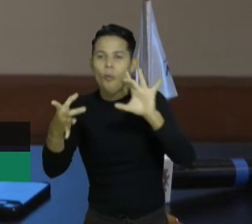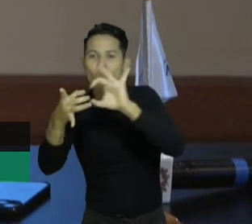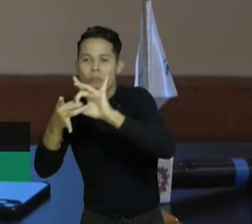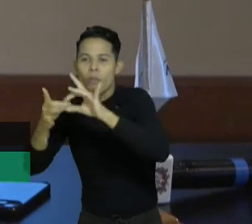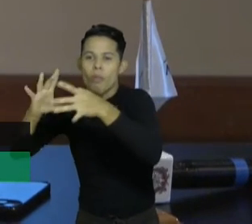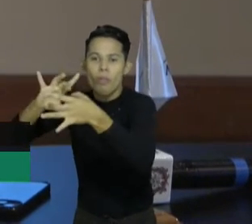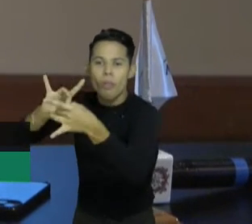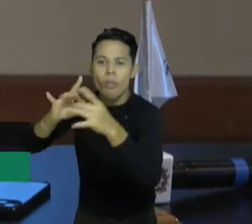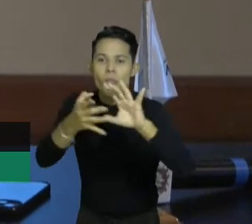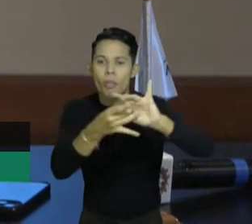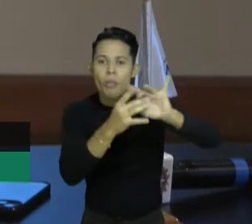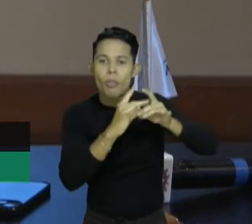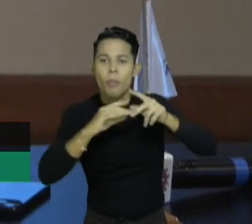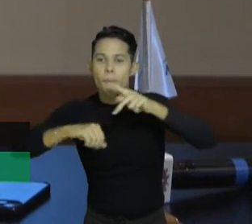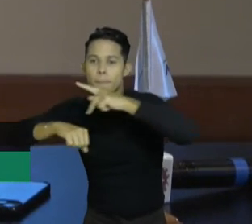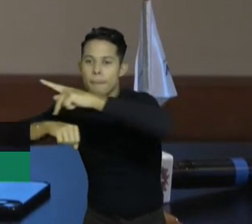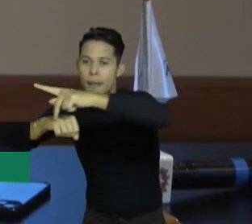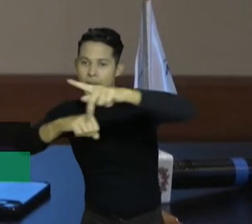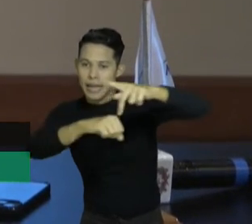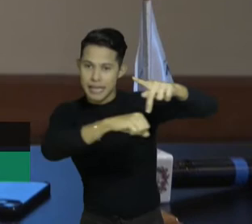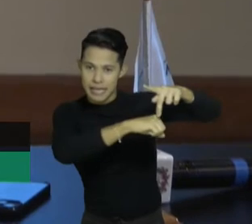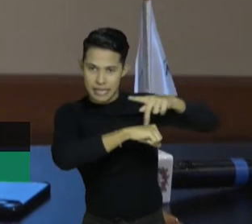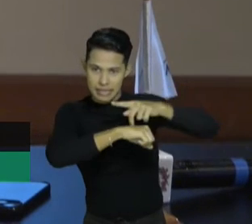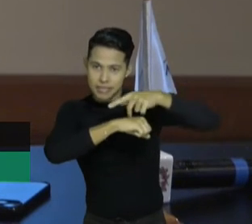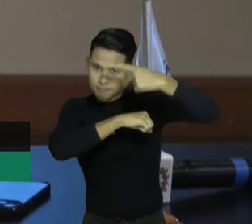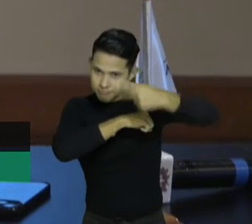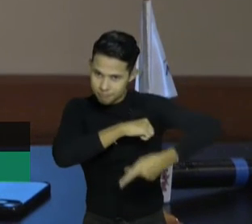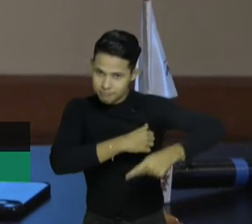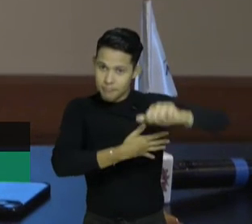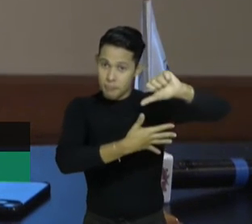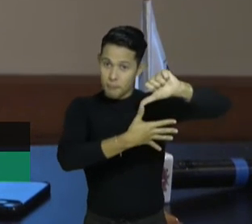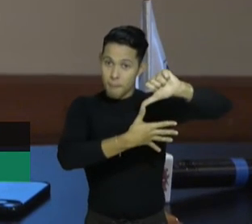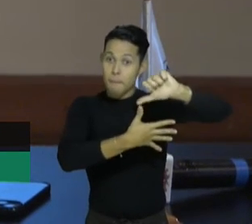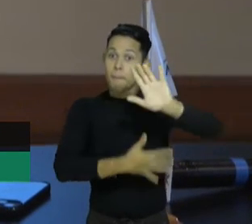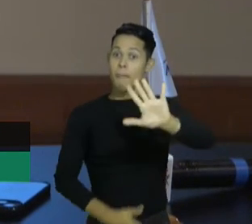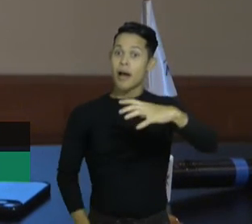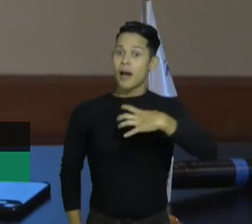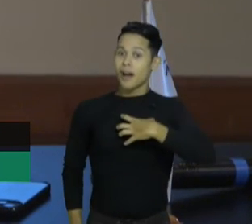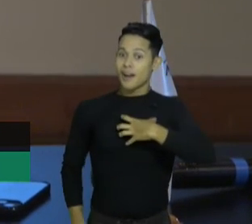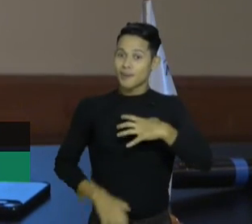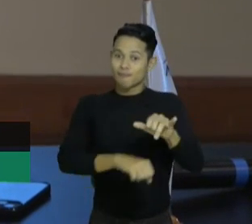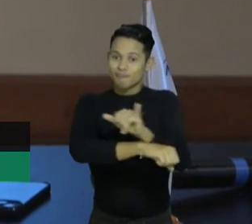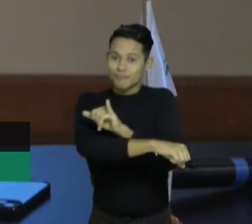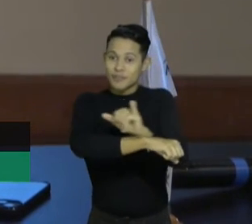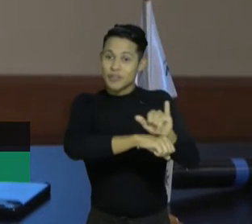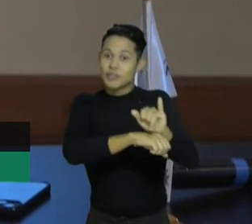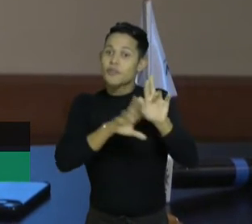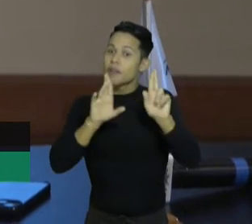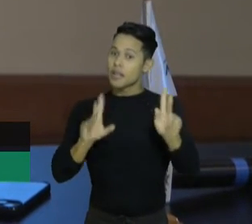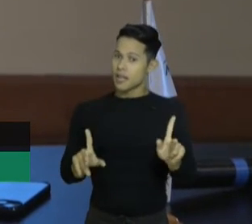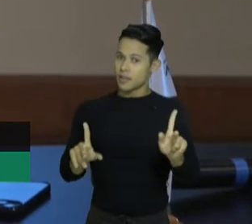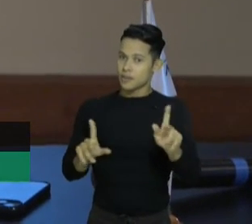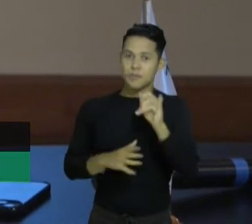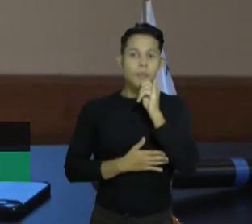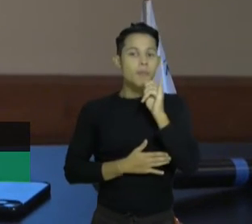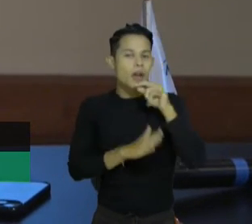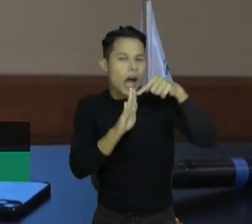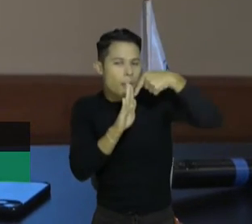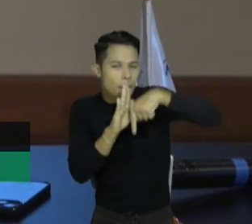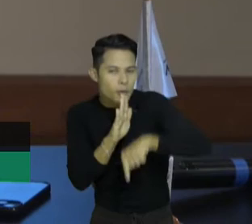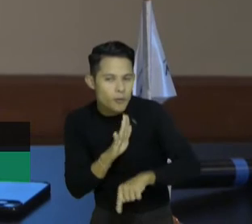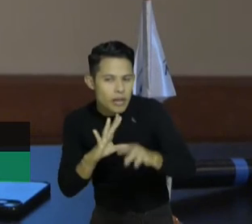com os membros do Mercosul mas de outra maneira aprofundar o livre comércio e talvez